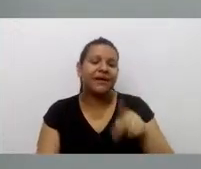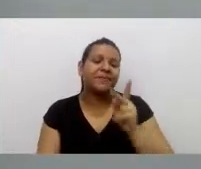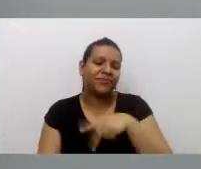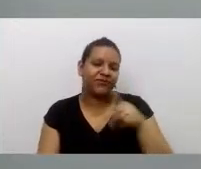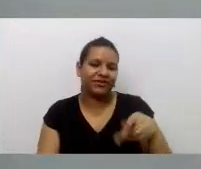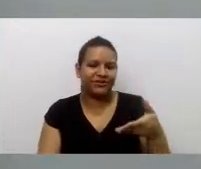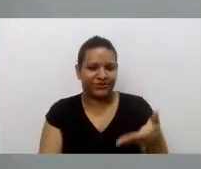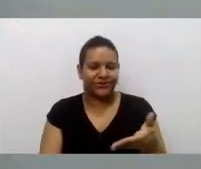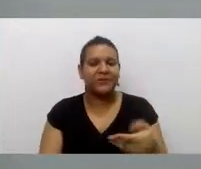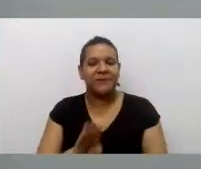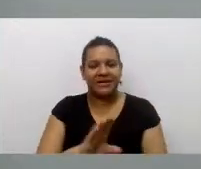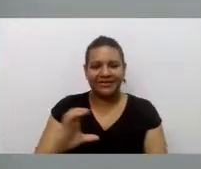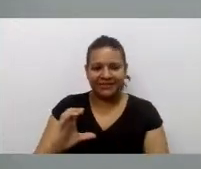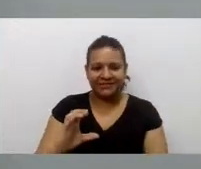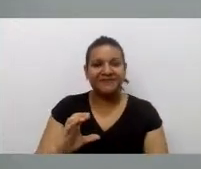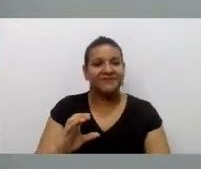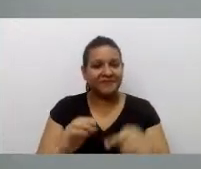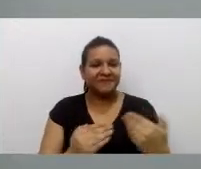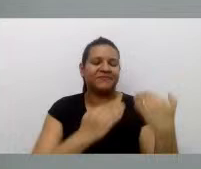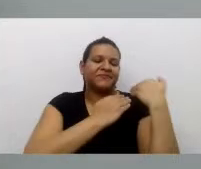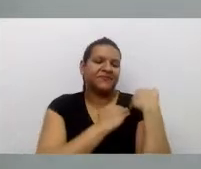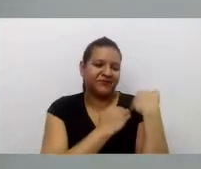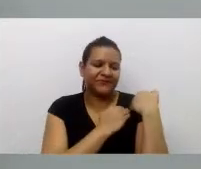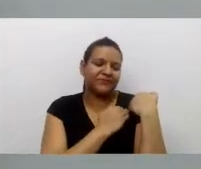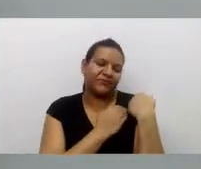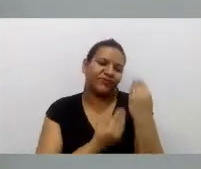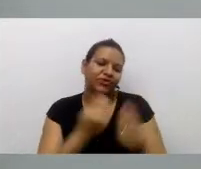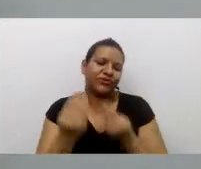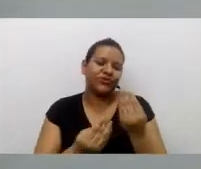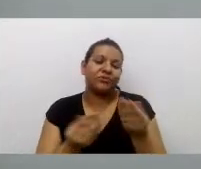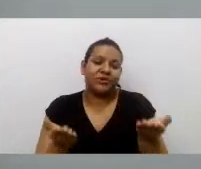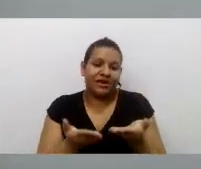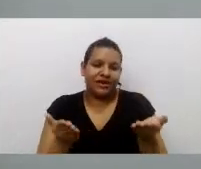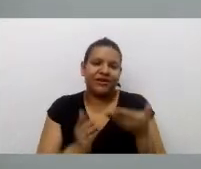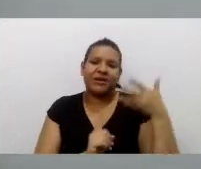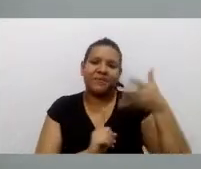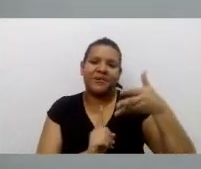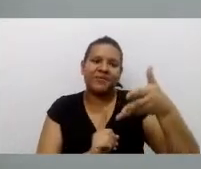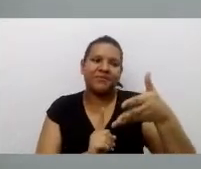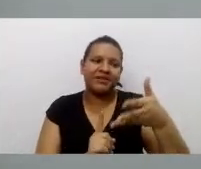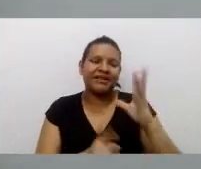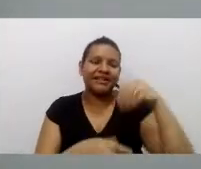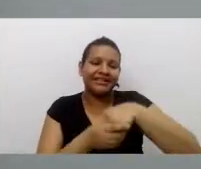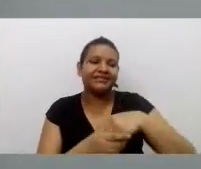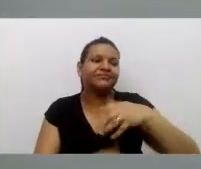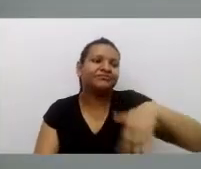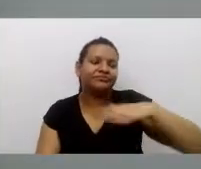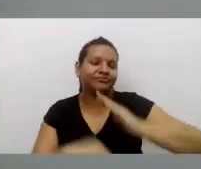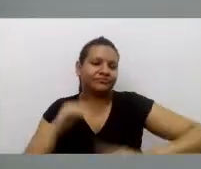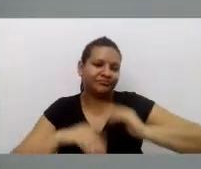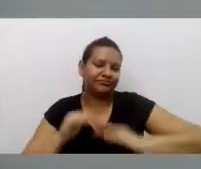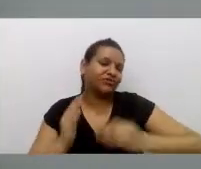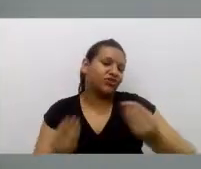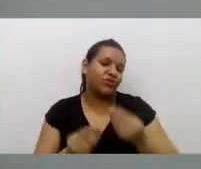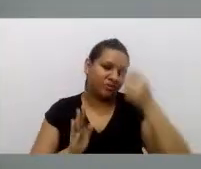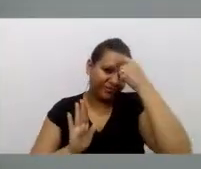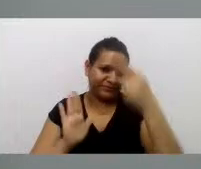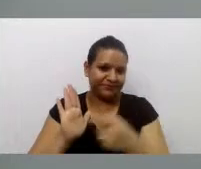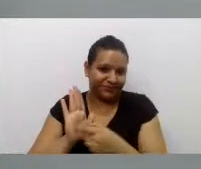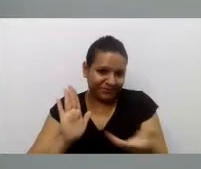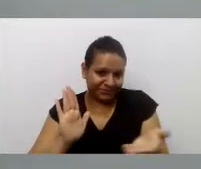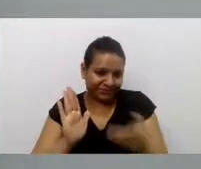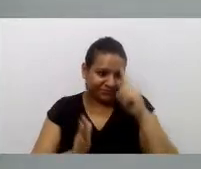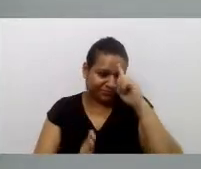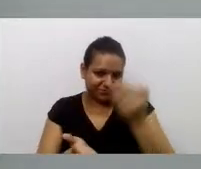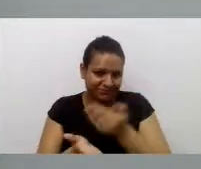eles serão responsáveis por nos guiar nessa fascinante aventura dentro das ferramentas práticas de IA para começar o dia de hoje.